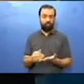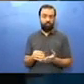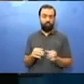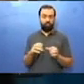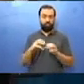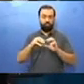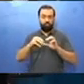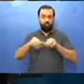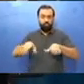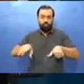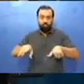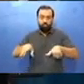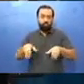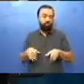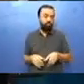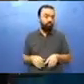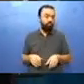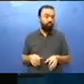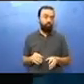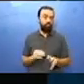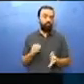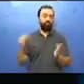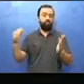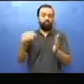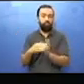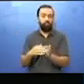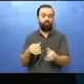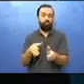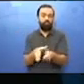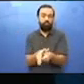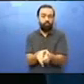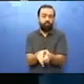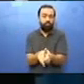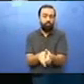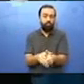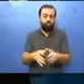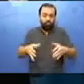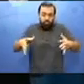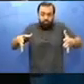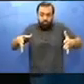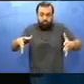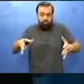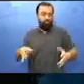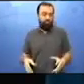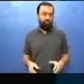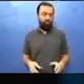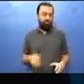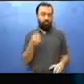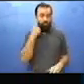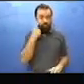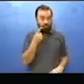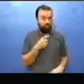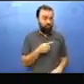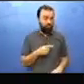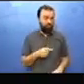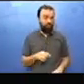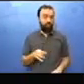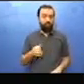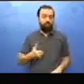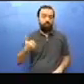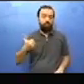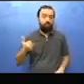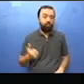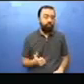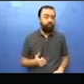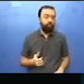andando, andando e termina aqui com a tartaruga grande. Então vamos acompanhar quais são esses ciclos um pouco mais de pertinho. Vejam, A primeira fase